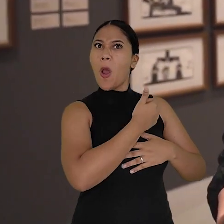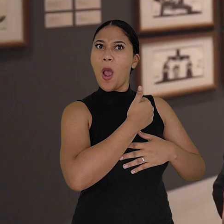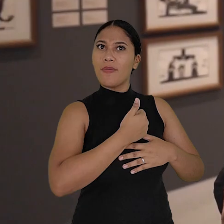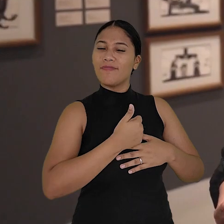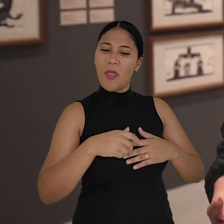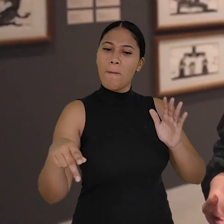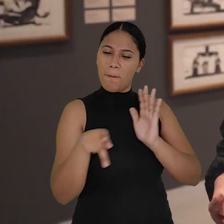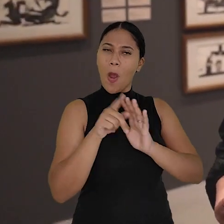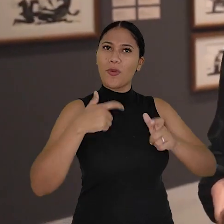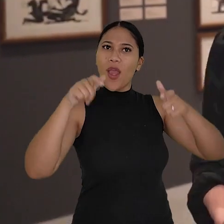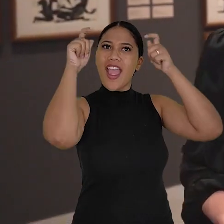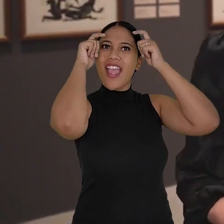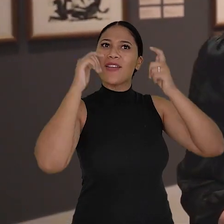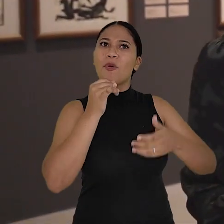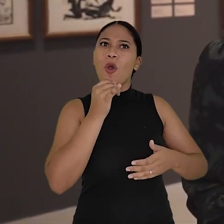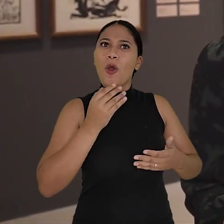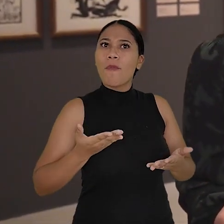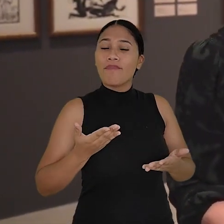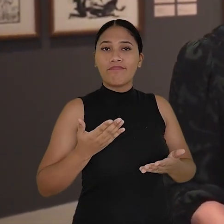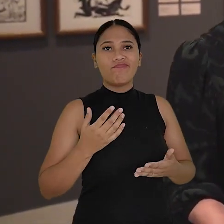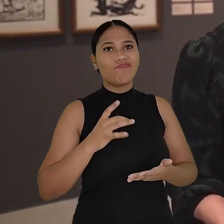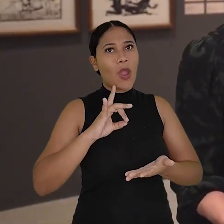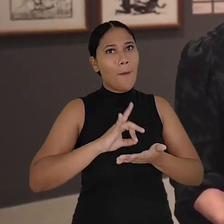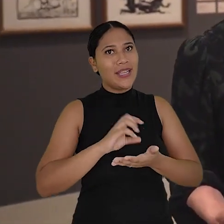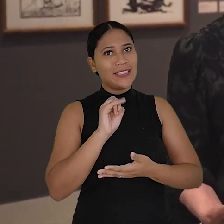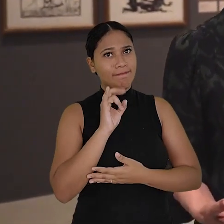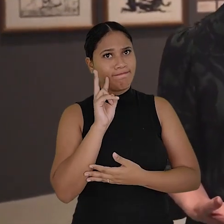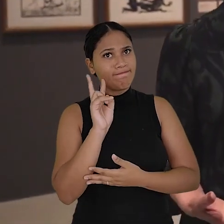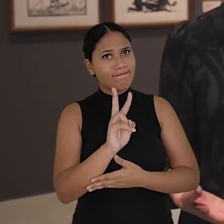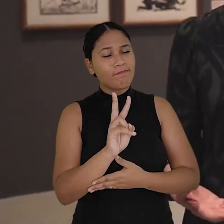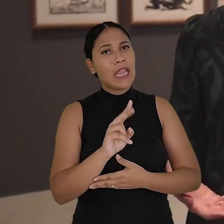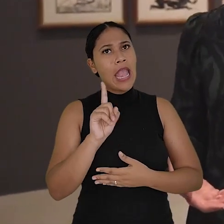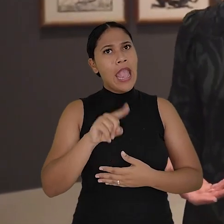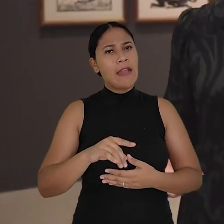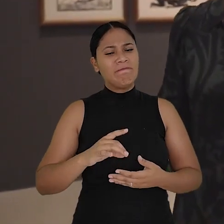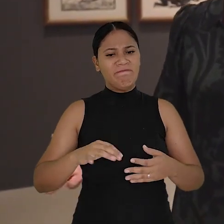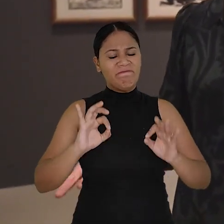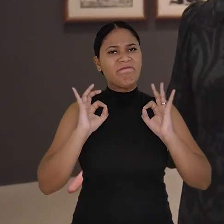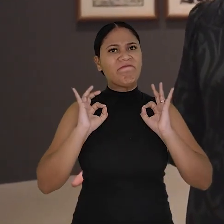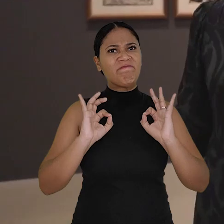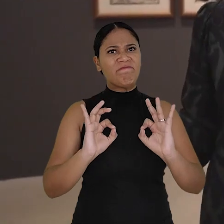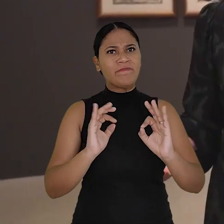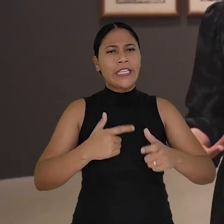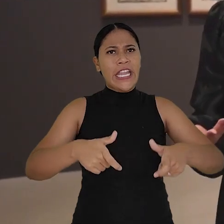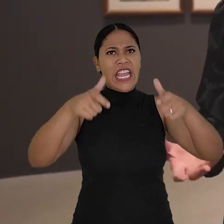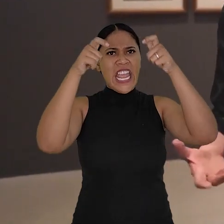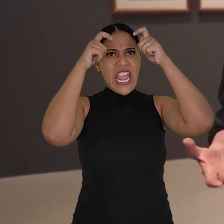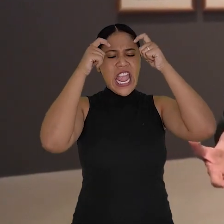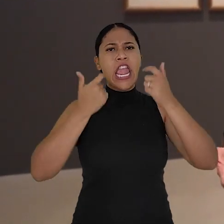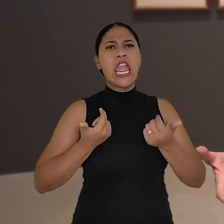de reis, né? E realmente, se você olha uma roupa dessa, é uma roupa real, né? Uma